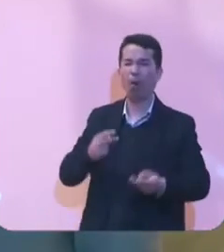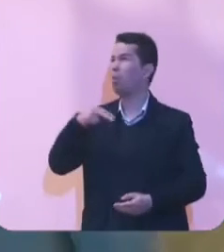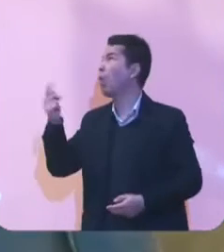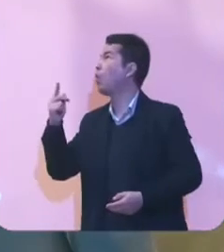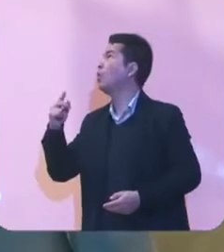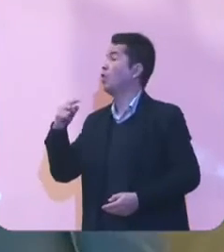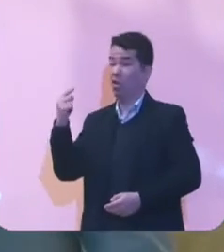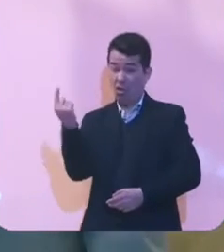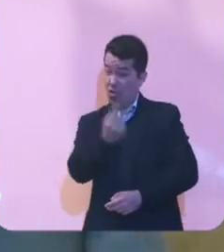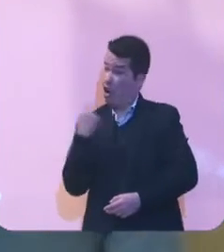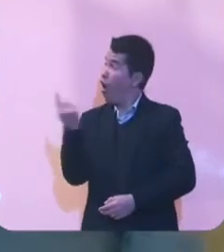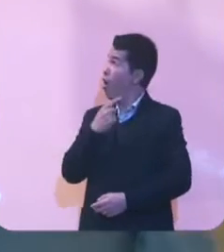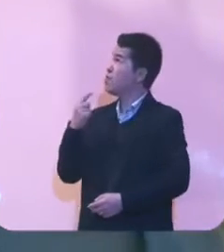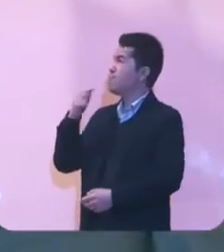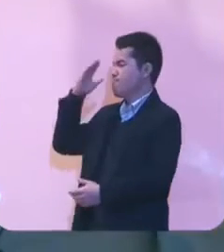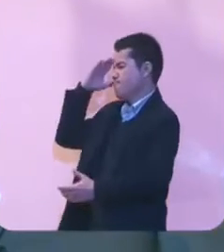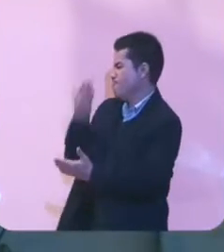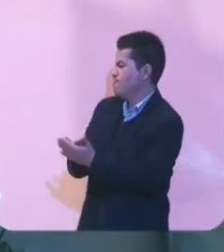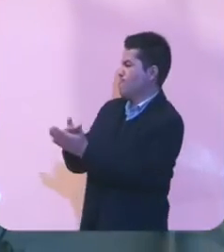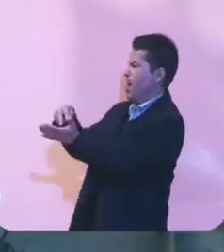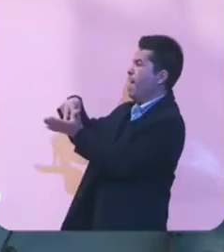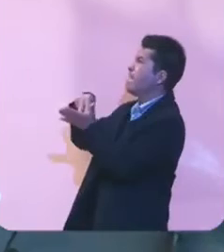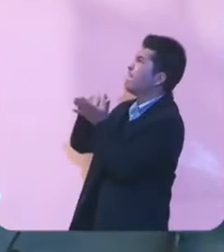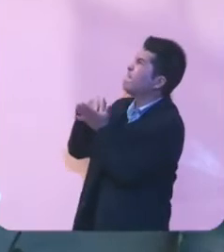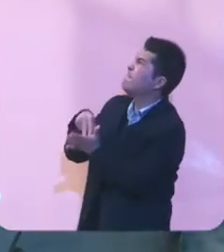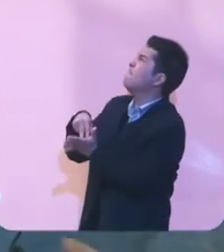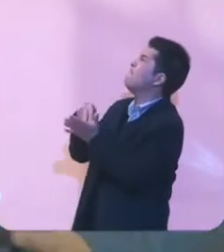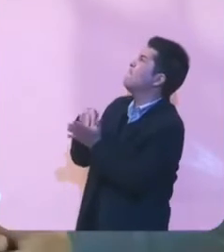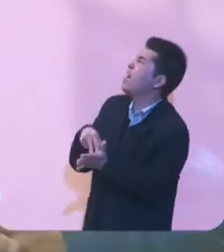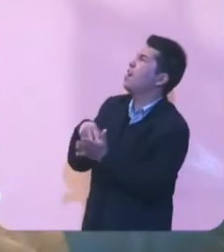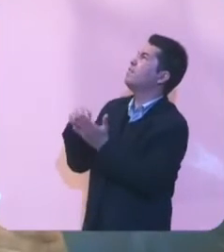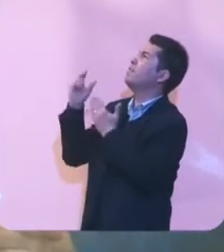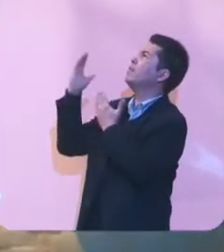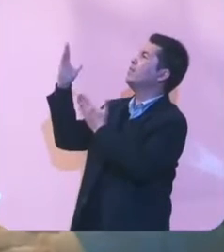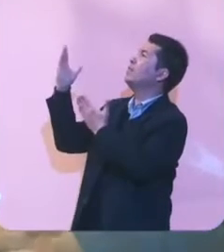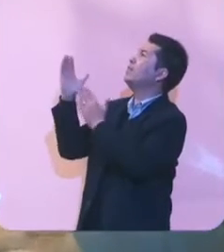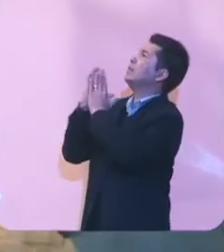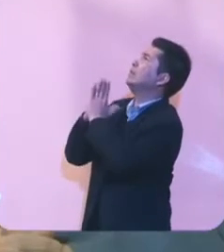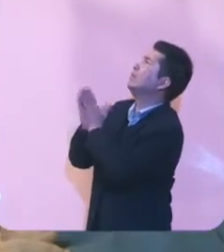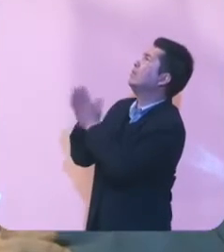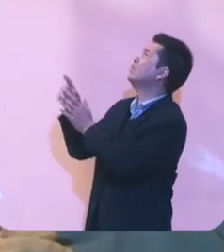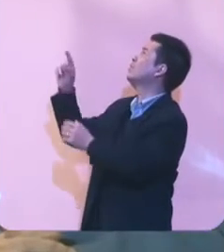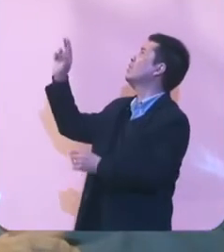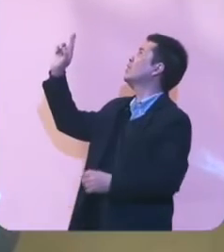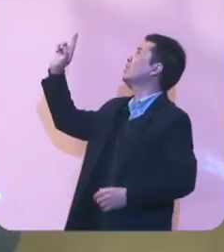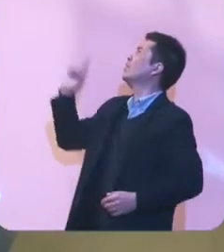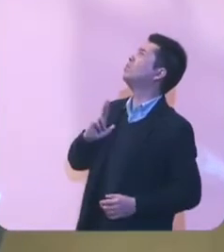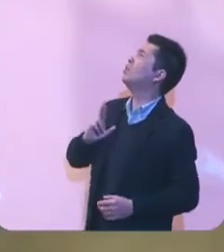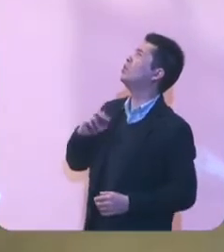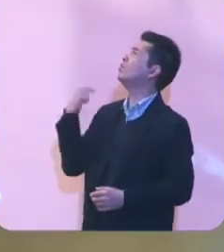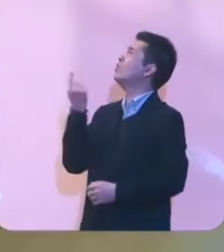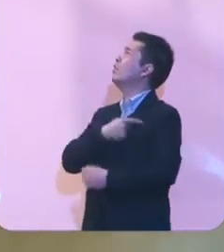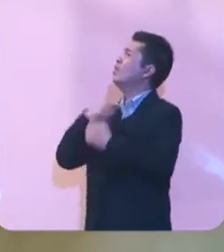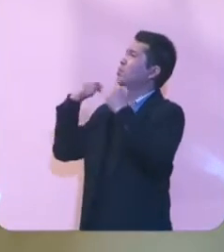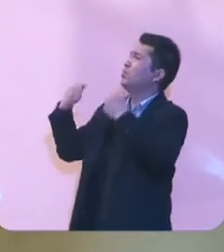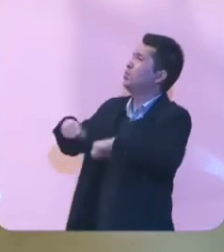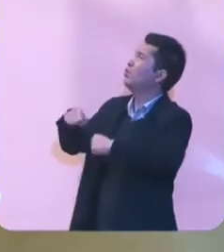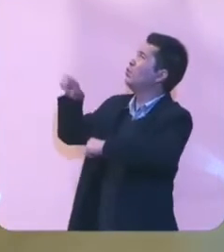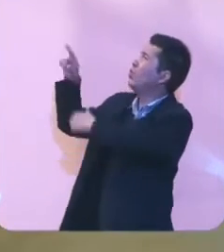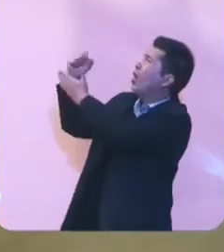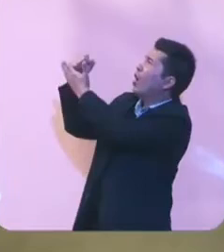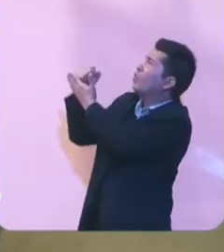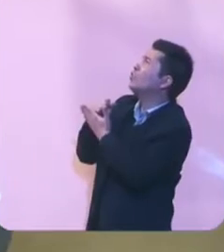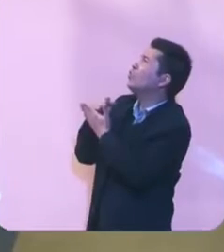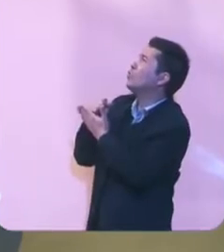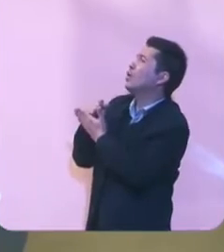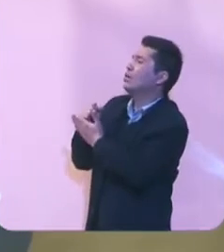Ó Senhor Deus, dá a vitória ao Rei. Responde-nos quando pedimos a tua ajuda. O segundo